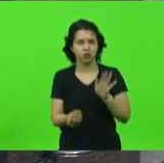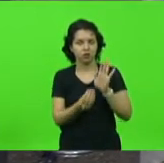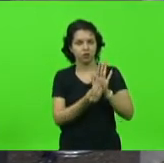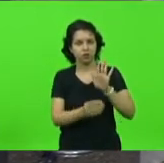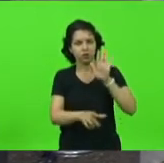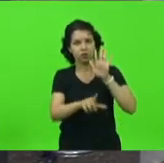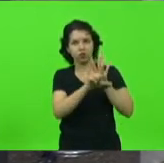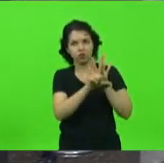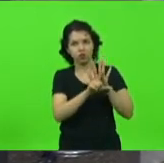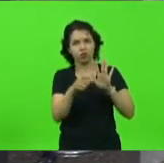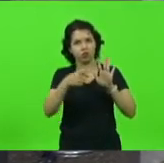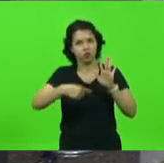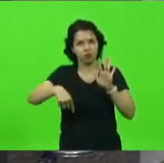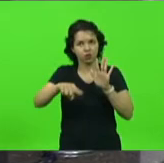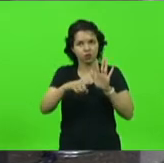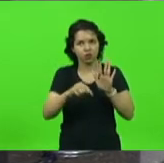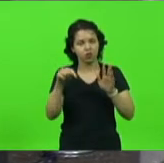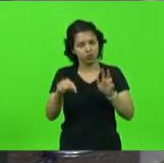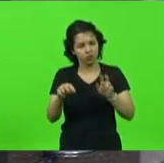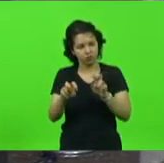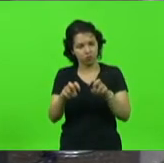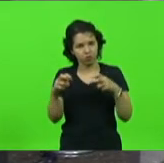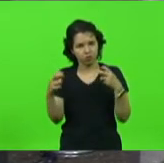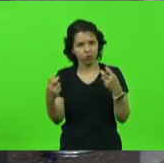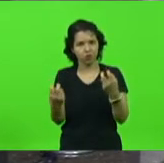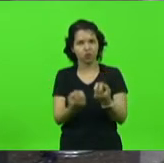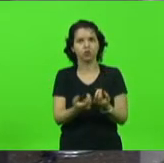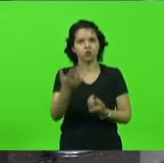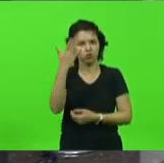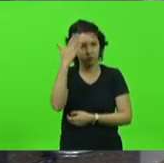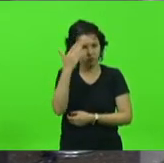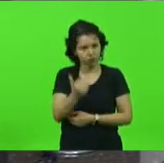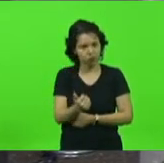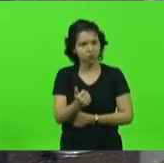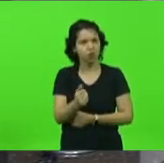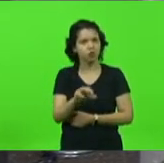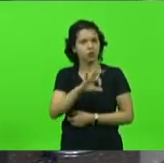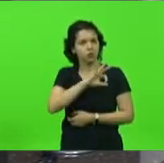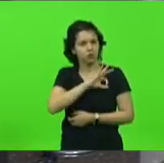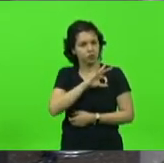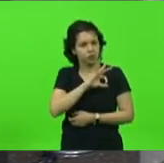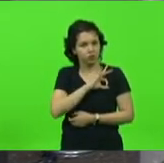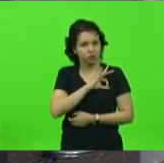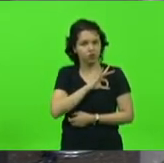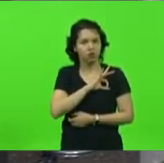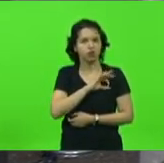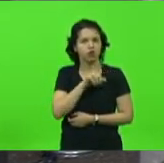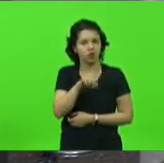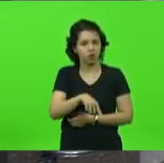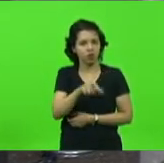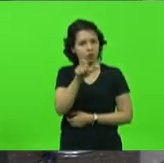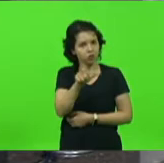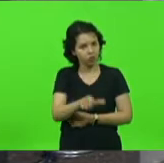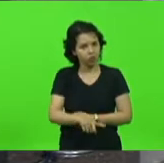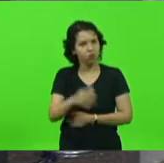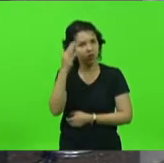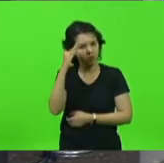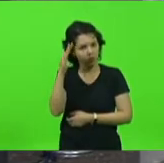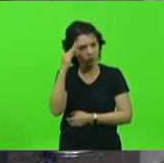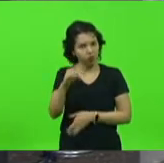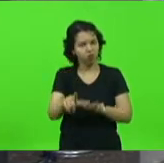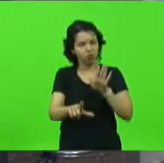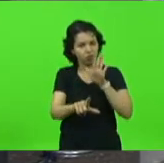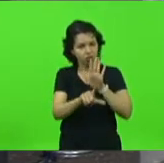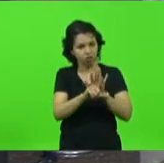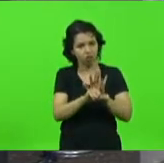e nós todos aqui nesse plenário sabemos que o policial é uma pessoa que entende de leis,